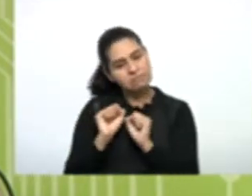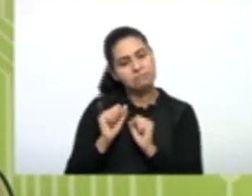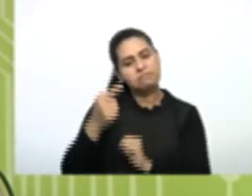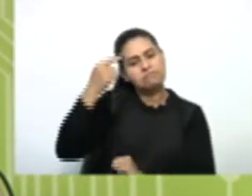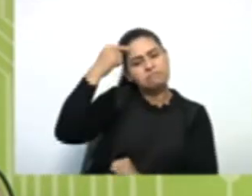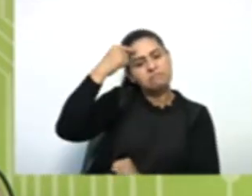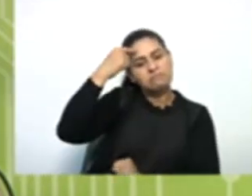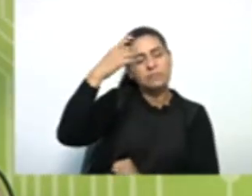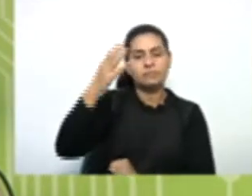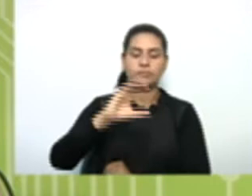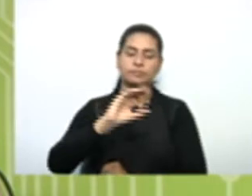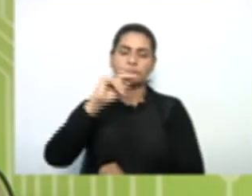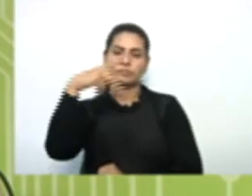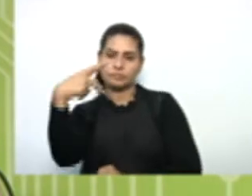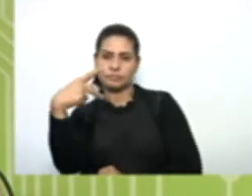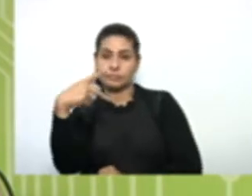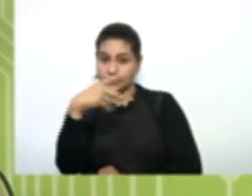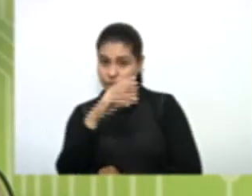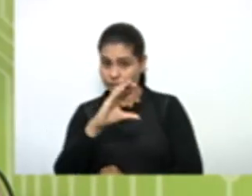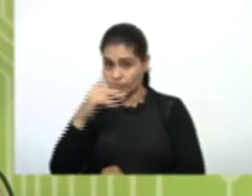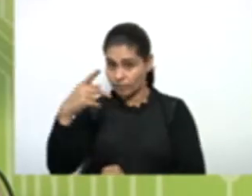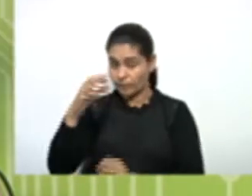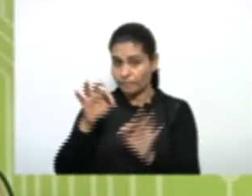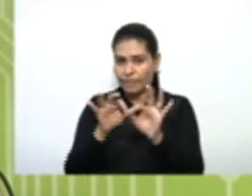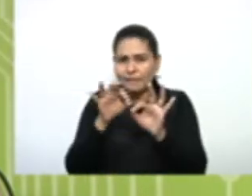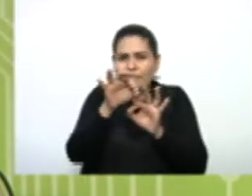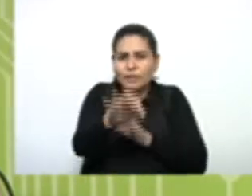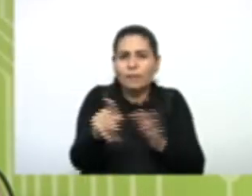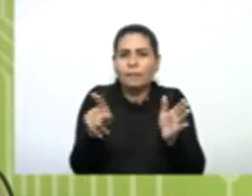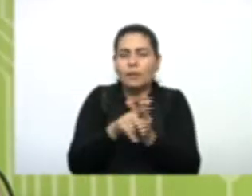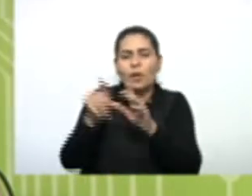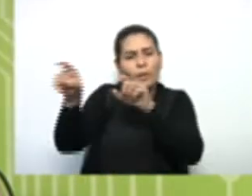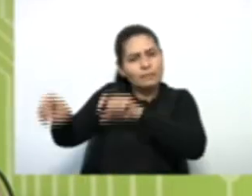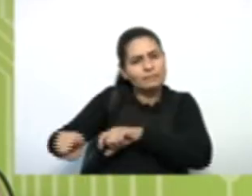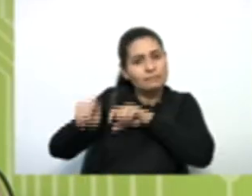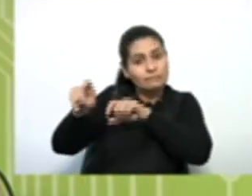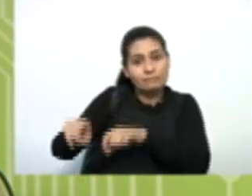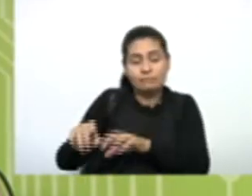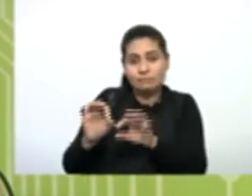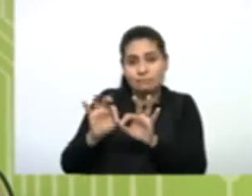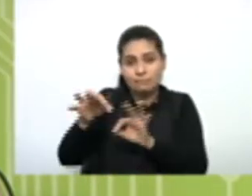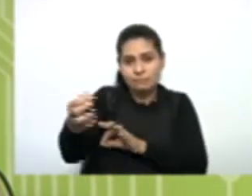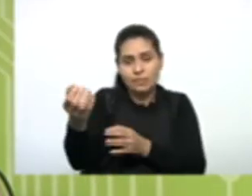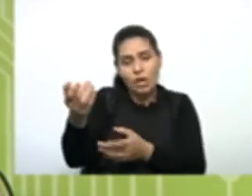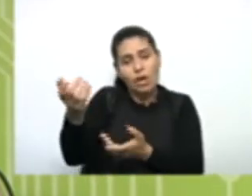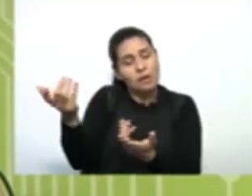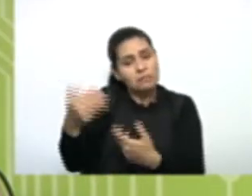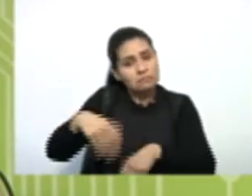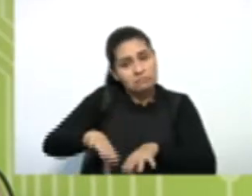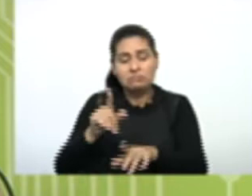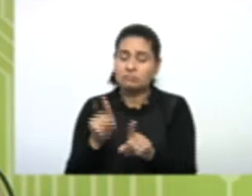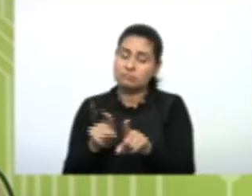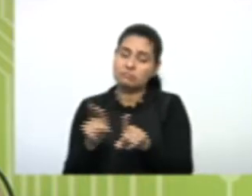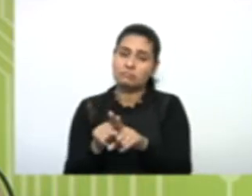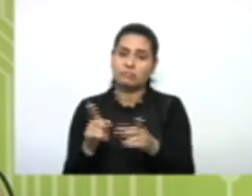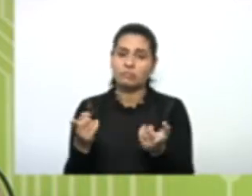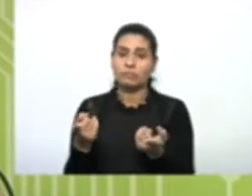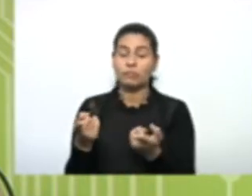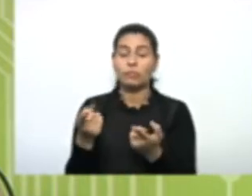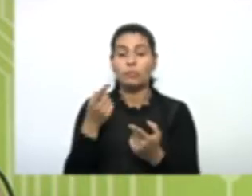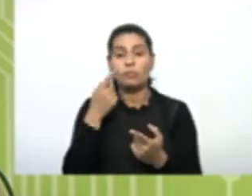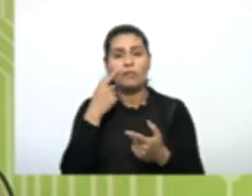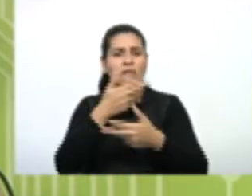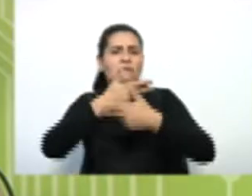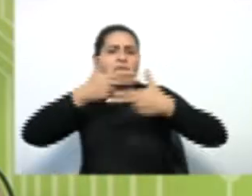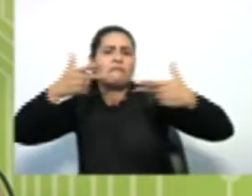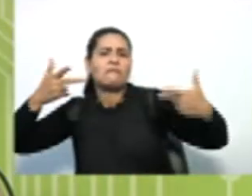que essa cooperativa funciona dentro de uma linha agrícola, né, numa linha na roça, e a gente tem ali